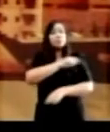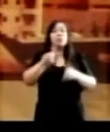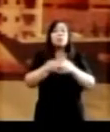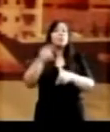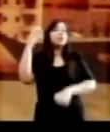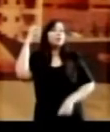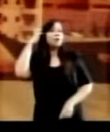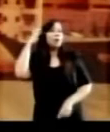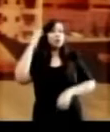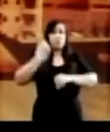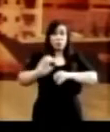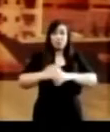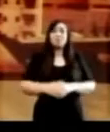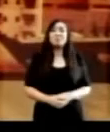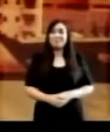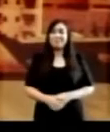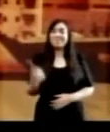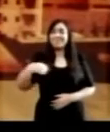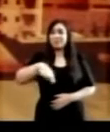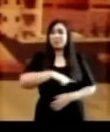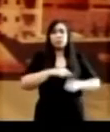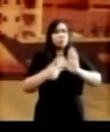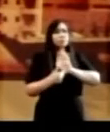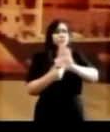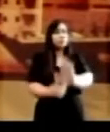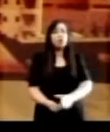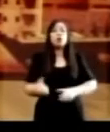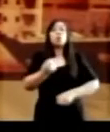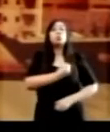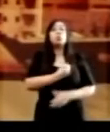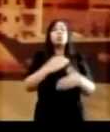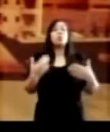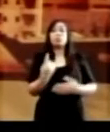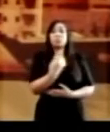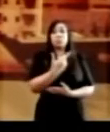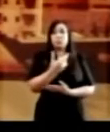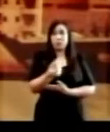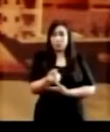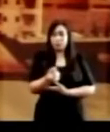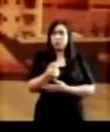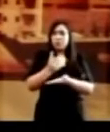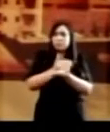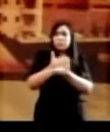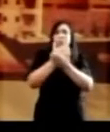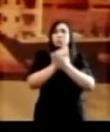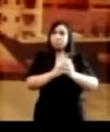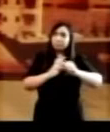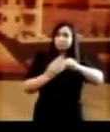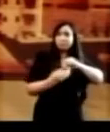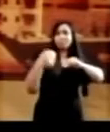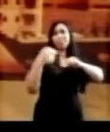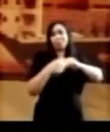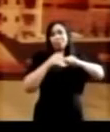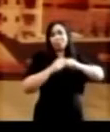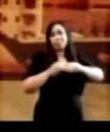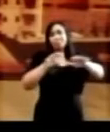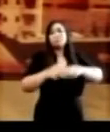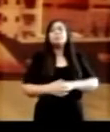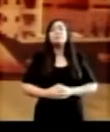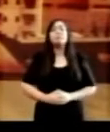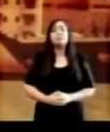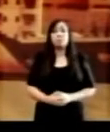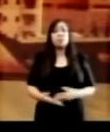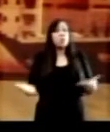Educativa FM. Essa é a nossa transmissão de número 120 desde o início da pandemia da